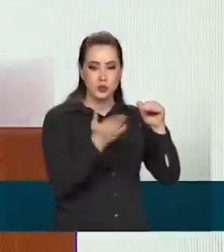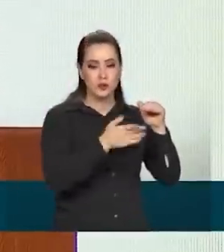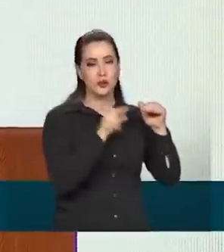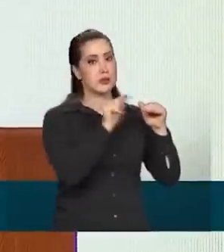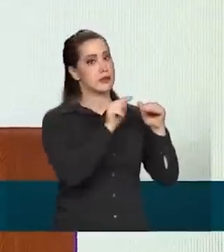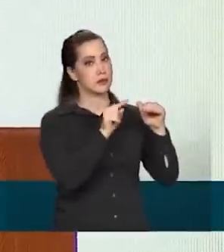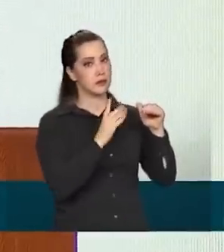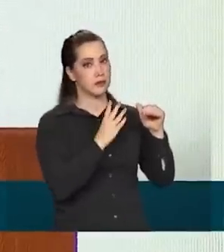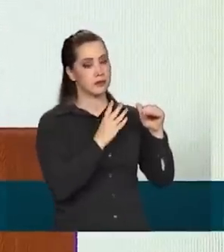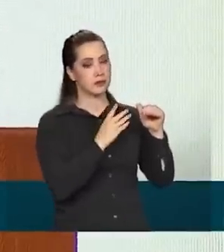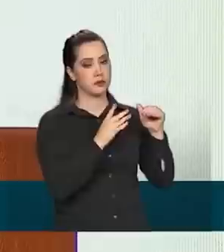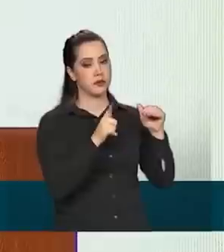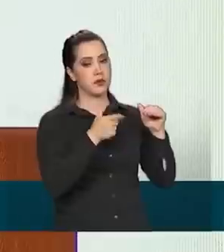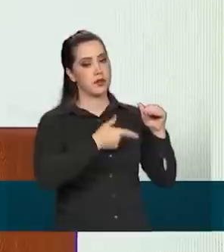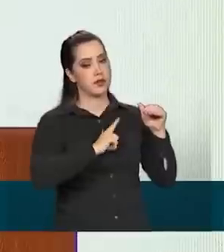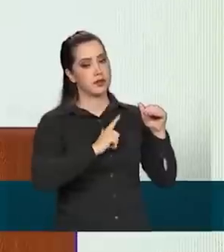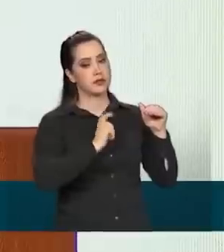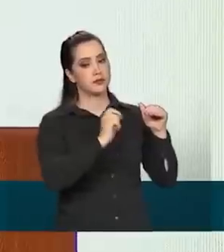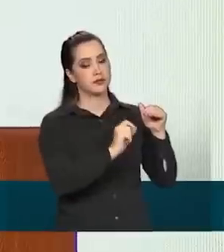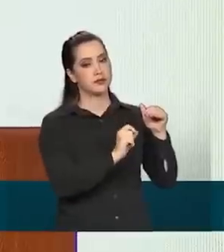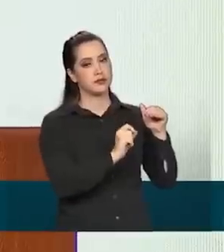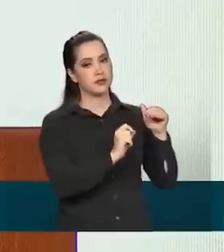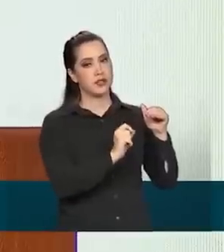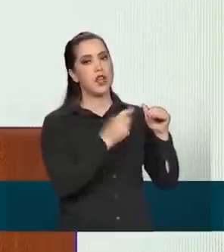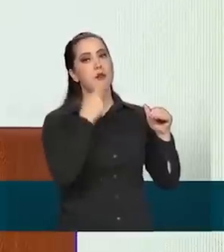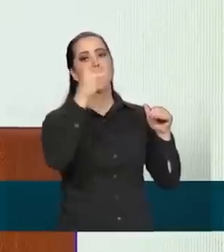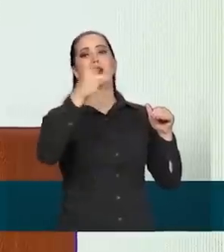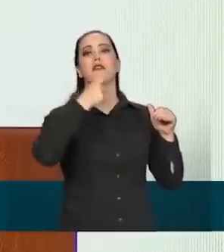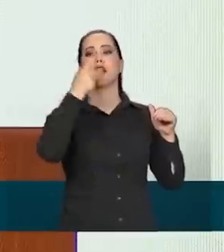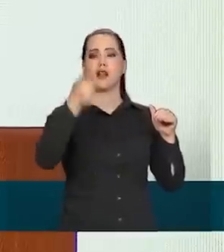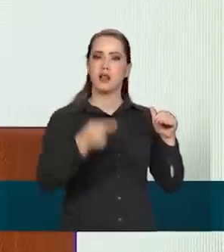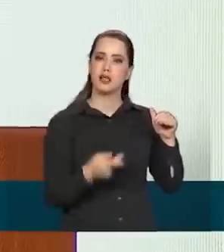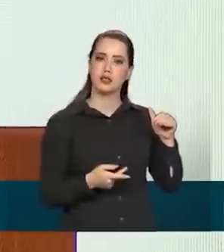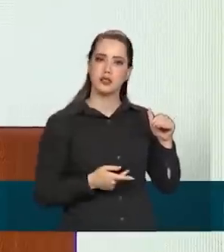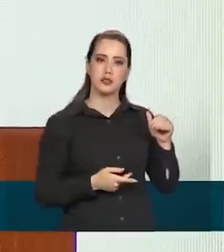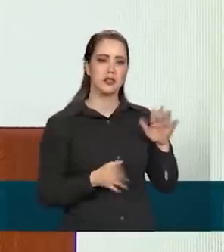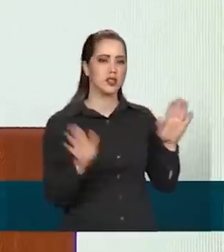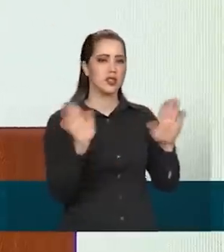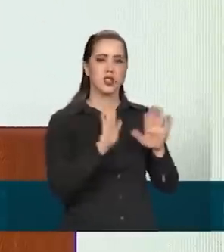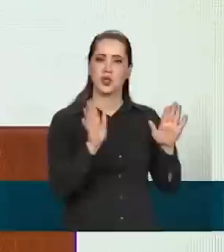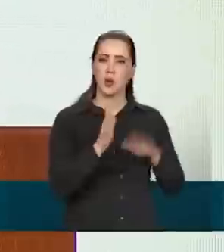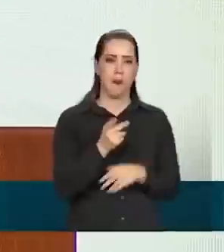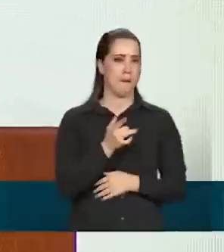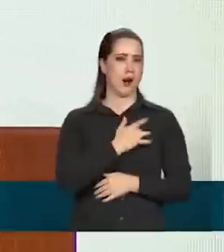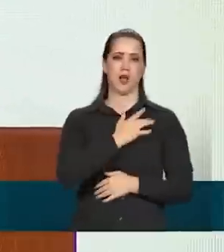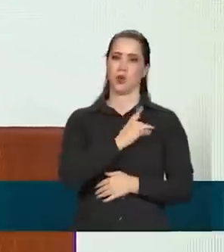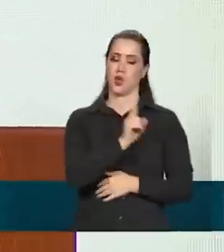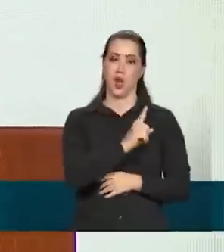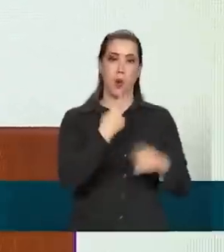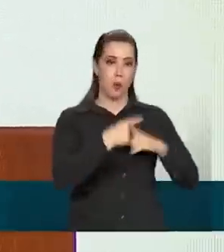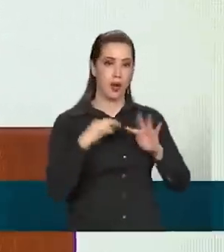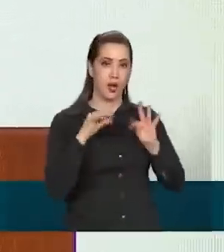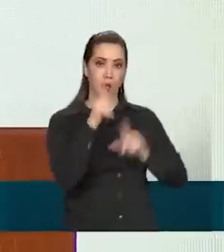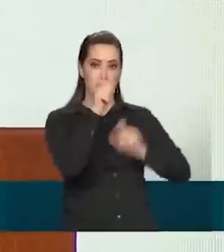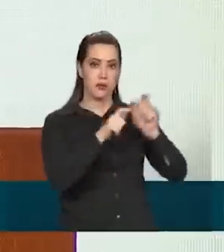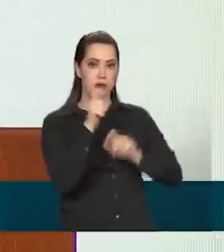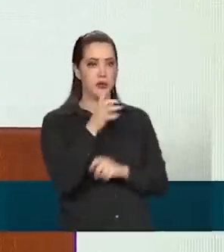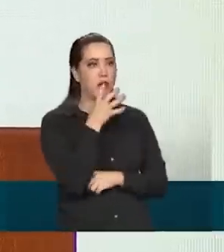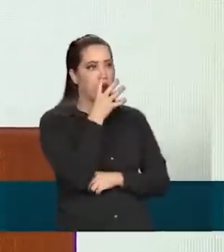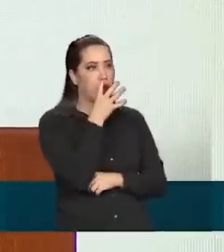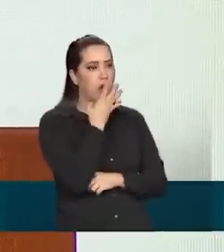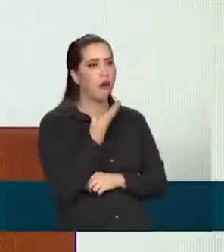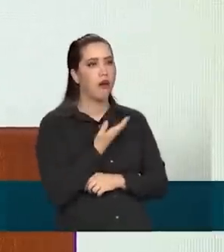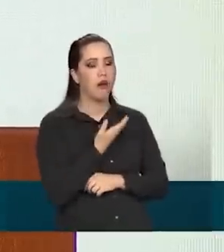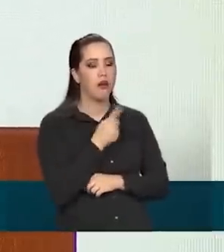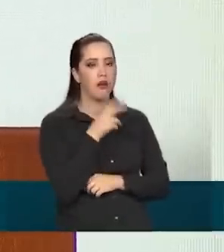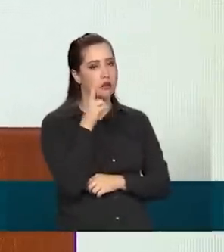você tiver para falar, não hesite, porque todo mundo vai parar para te